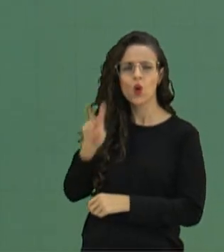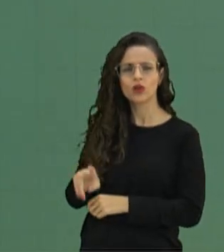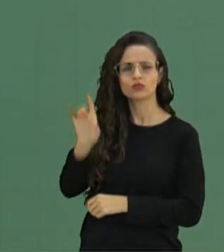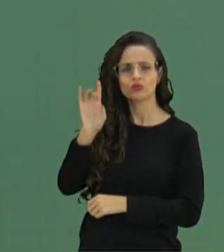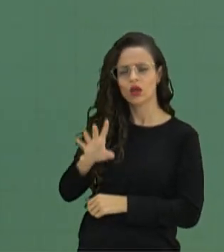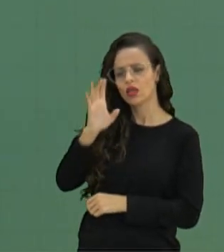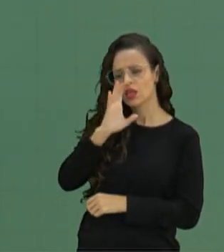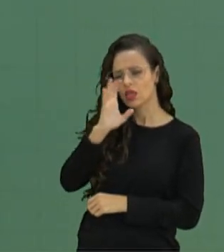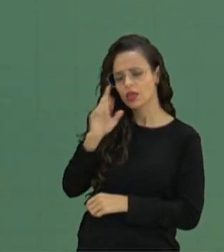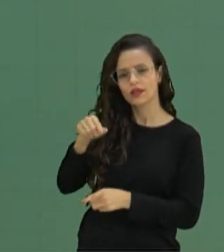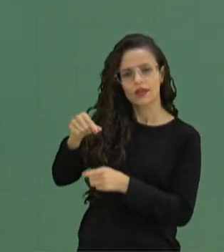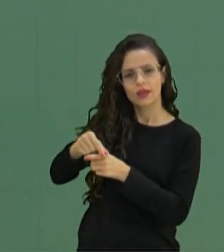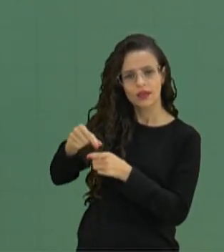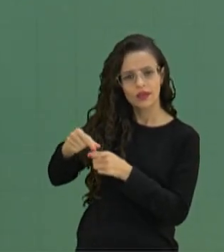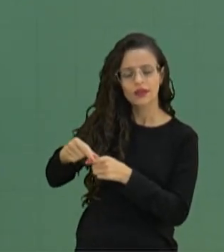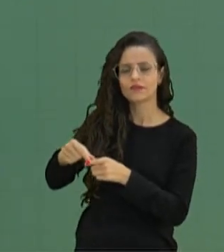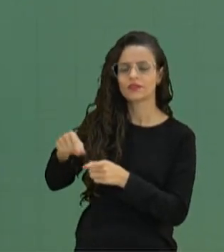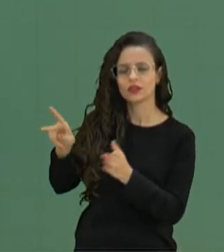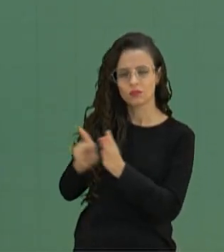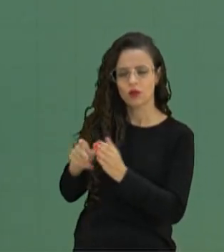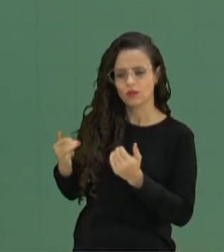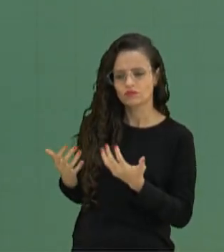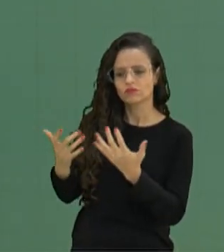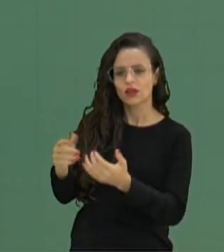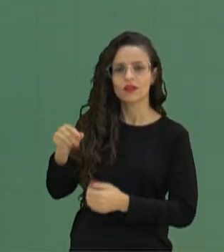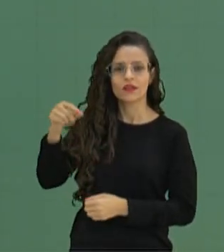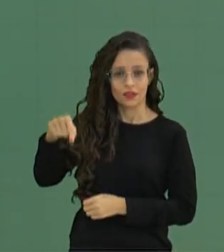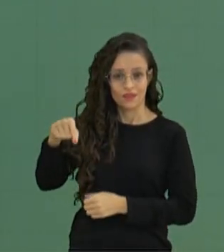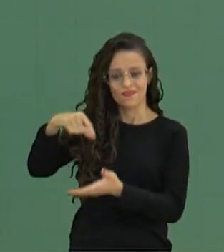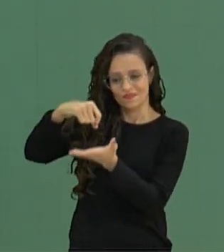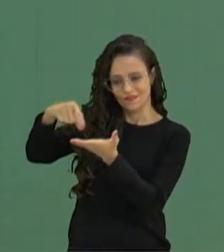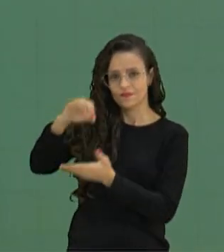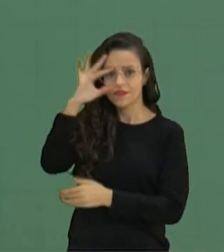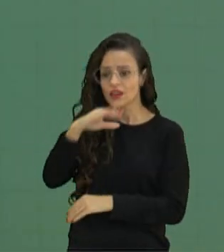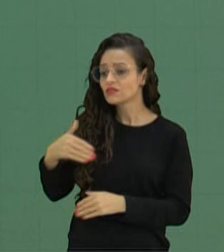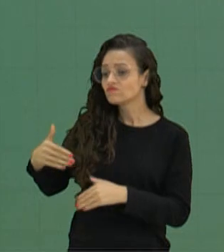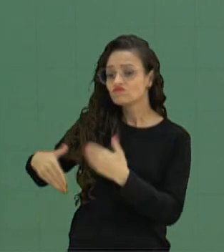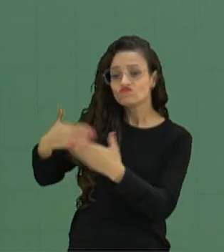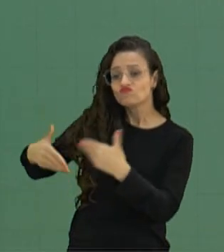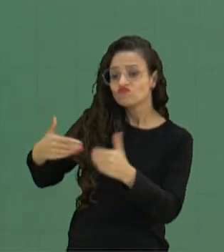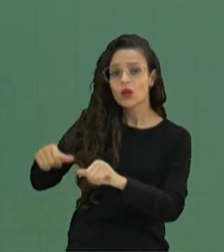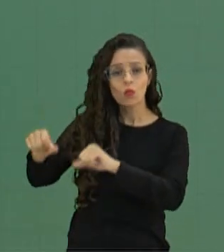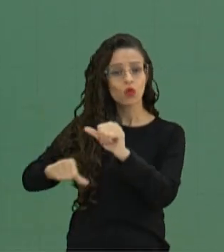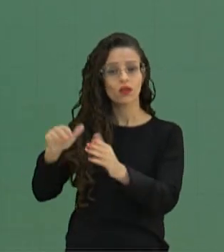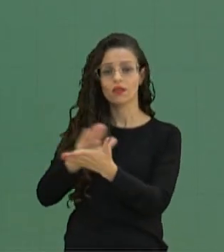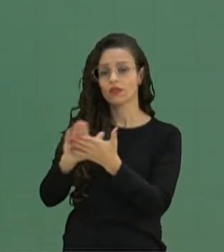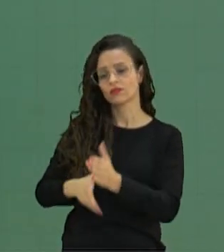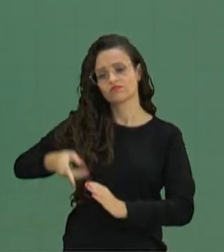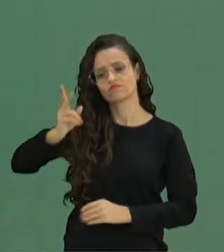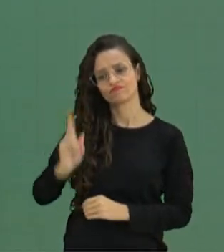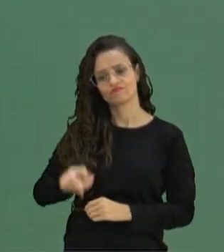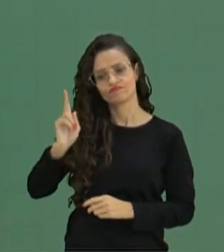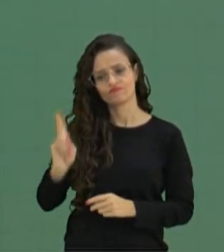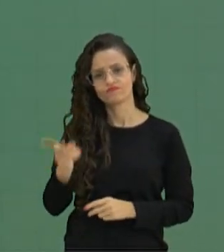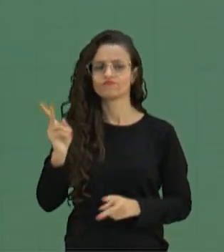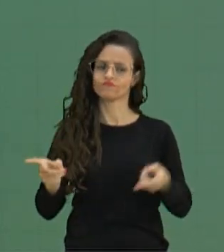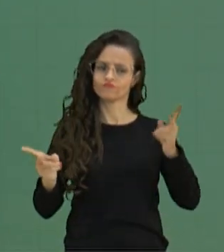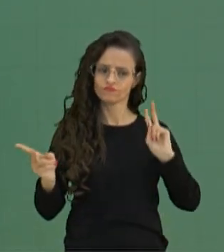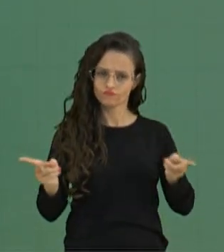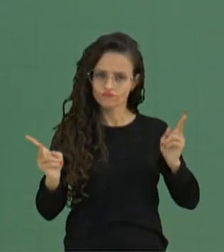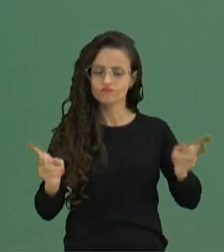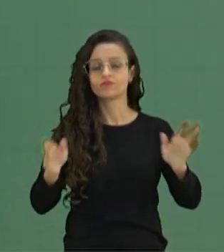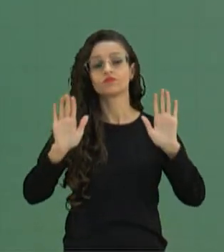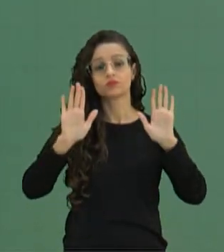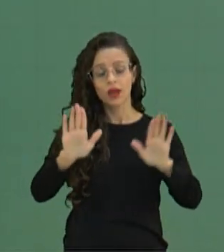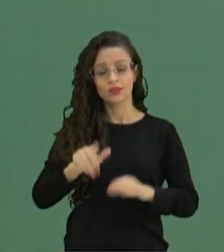lá as plantas ervilhas que produzem semente verde. Ele não vai ver nada diferente, sempre ia ser a mesma coisa.